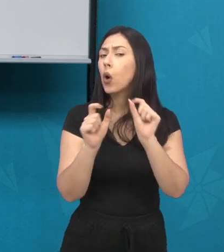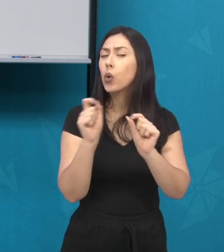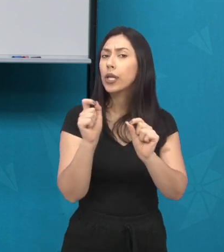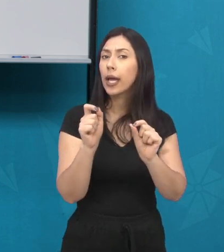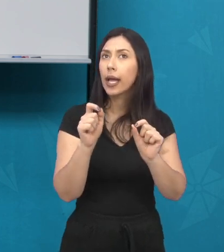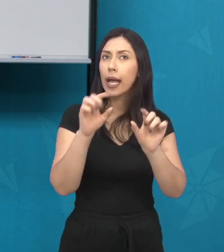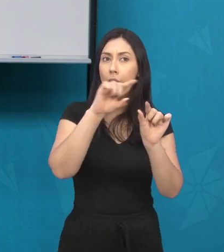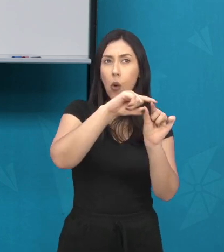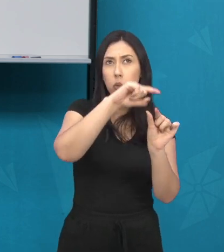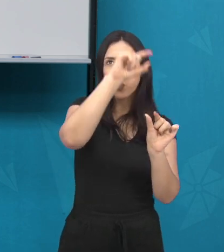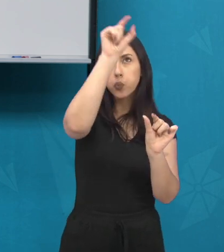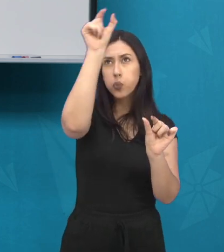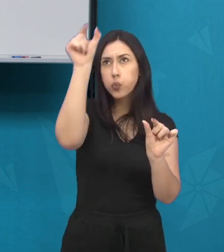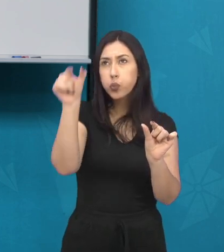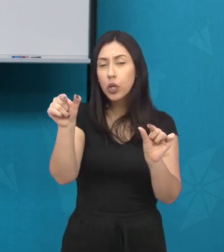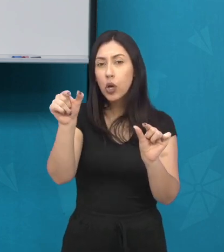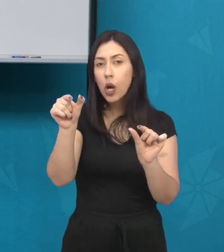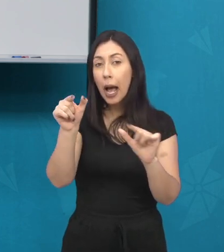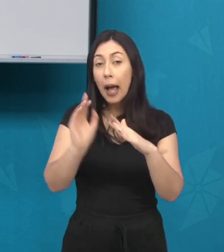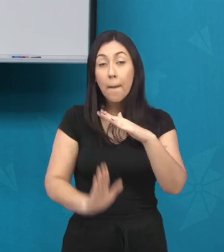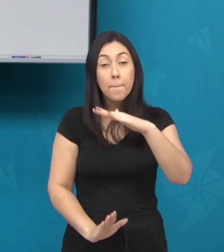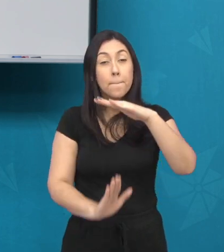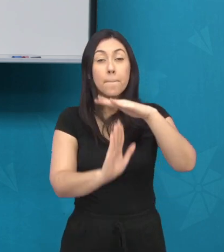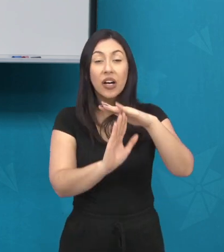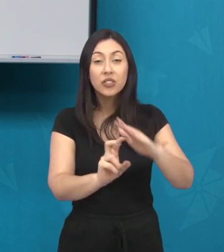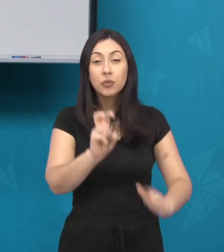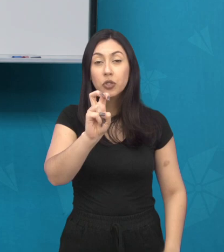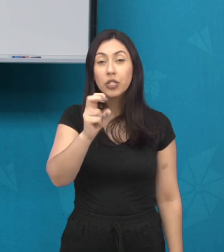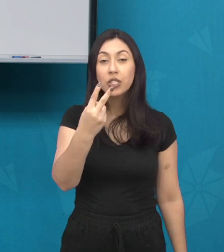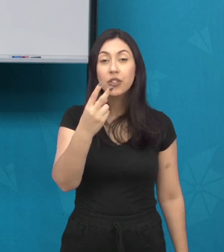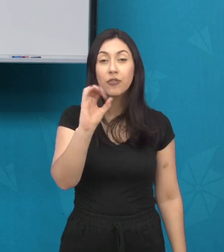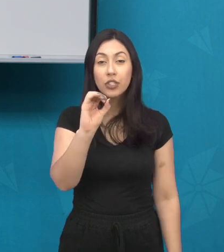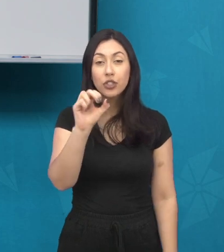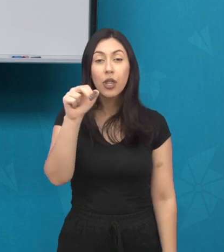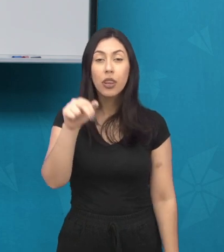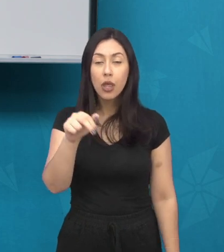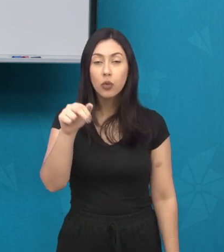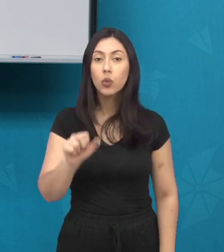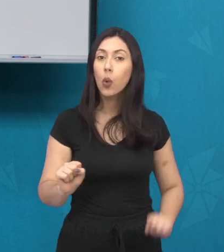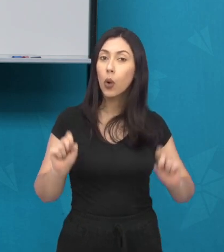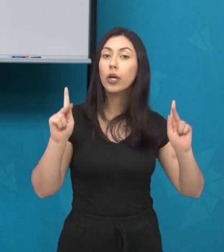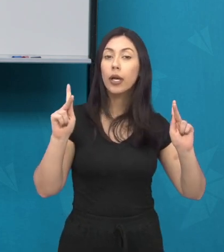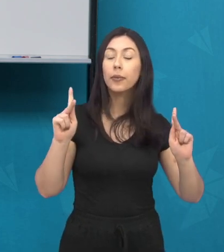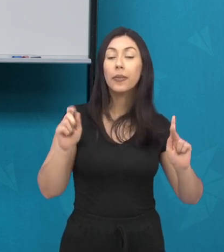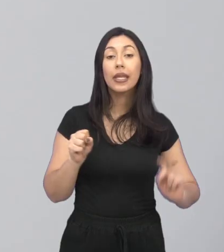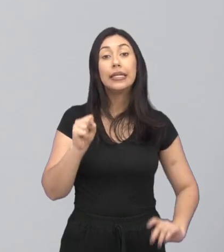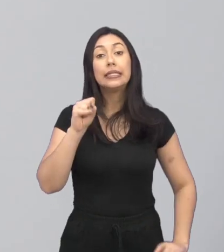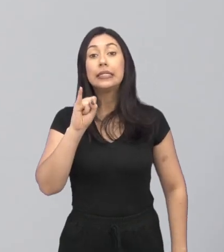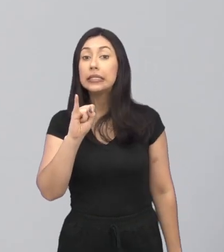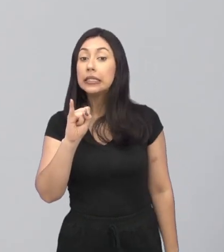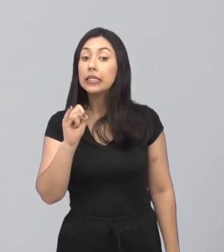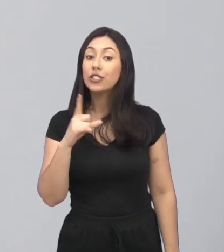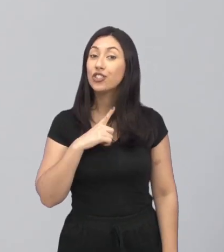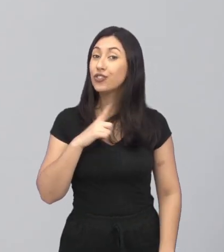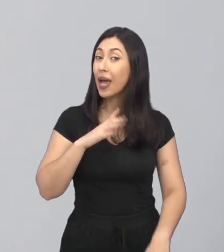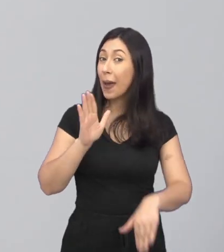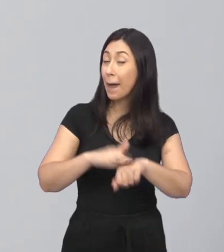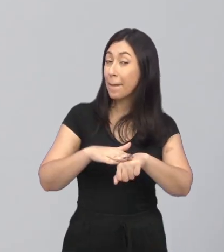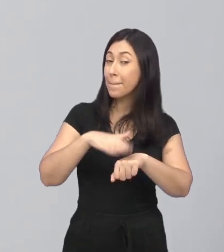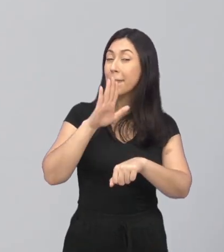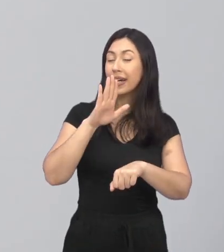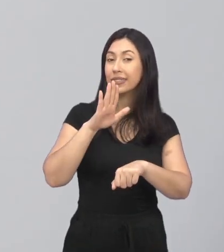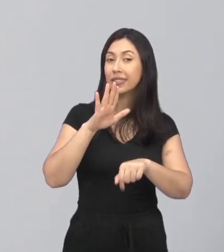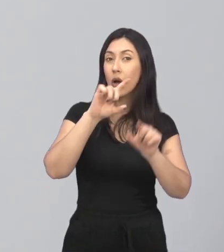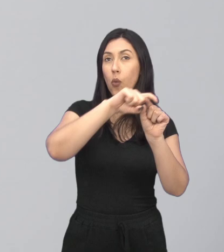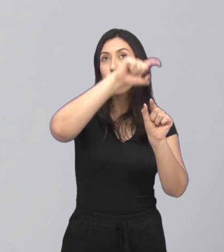essa corda ela aguenta no máximo no máximo 520 New tá bom se eu tiver mais de